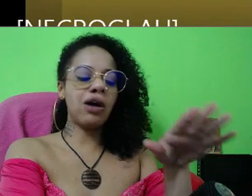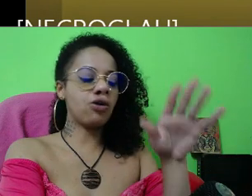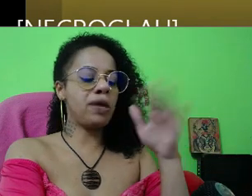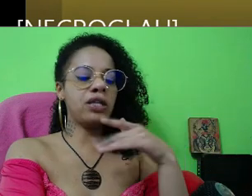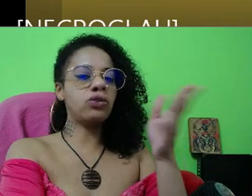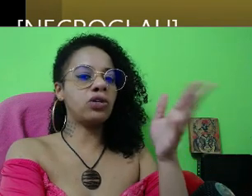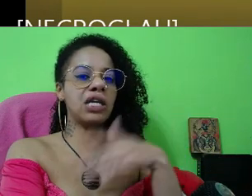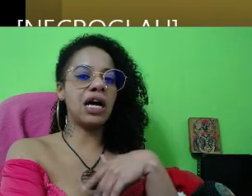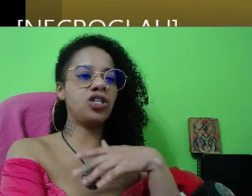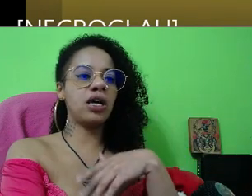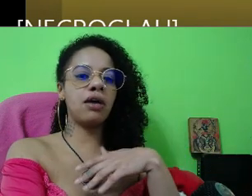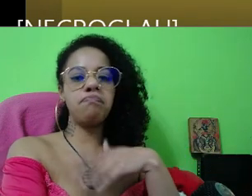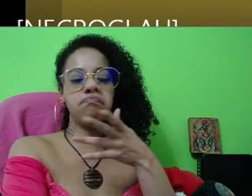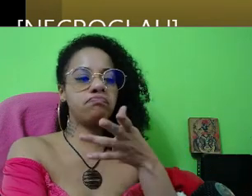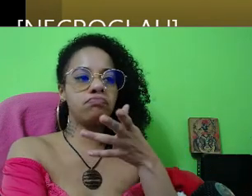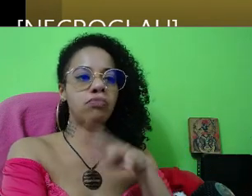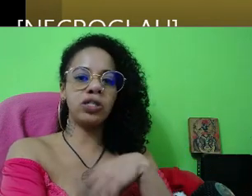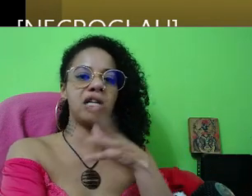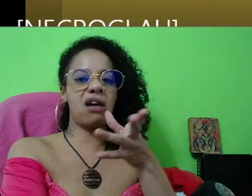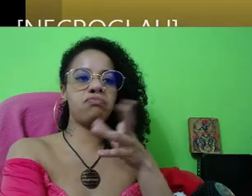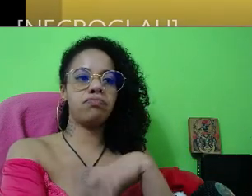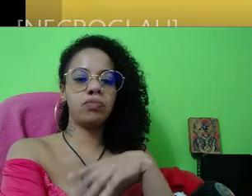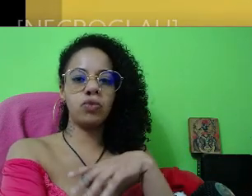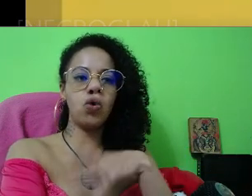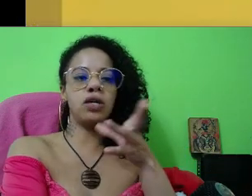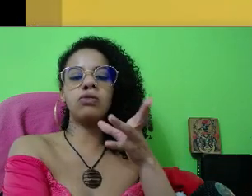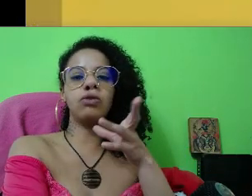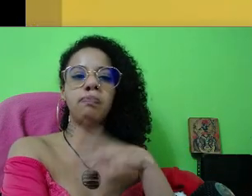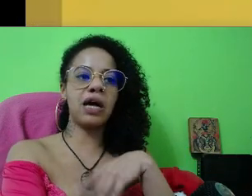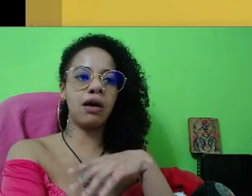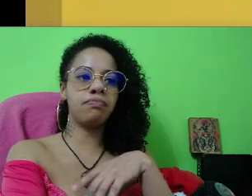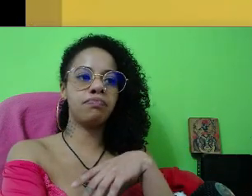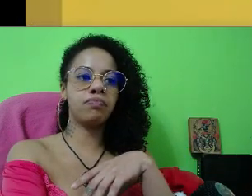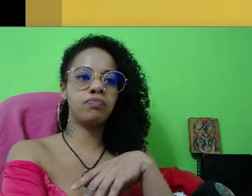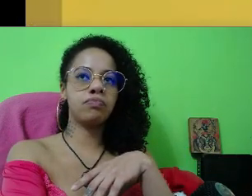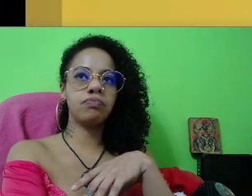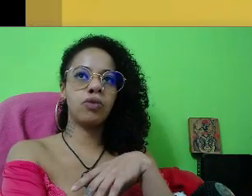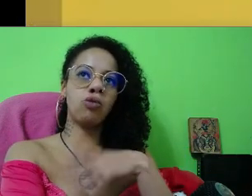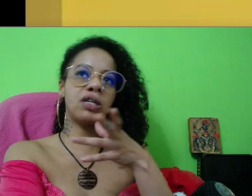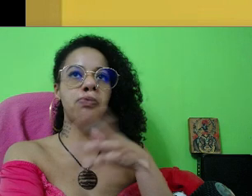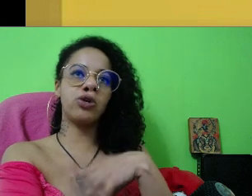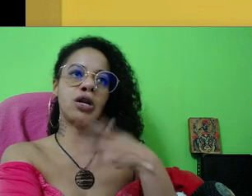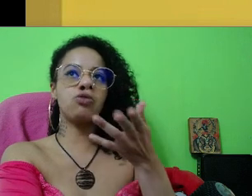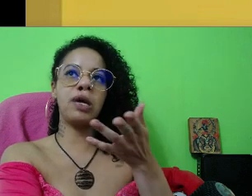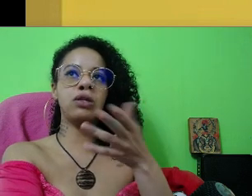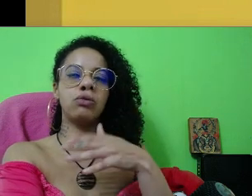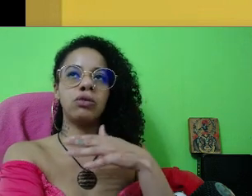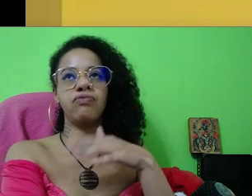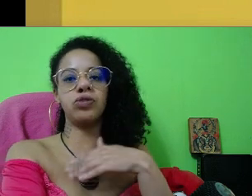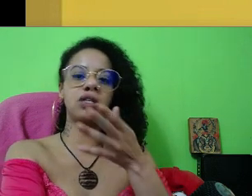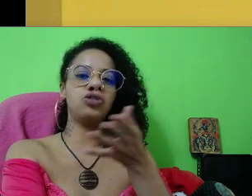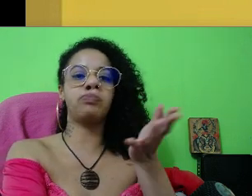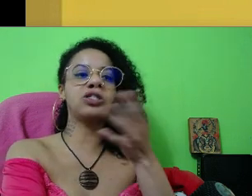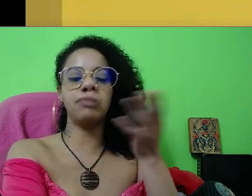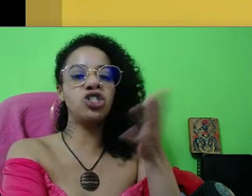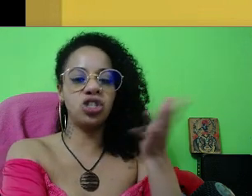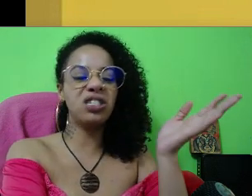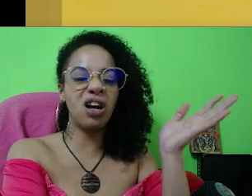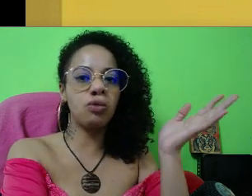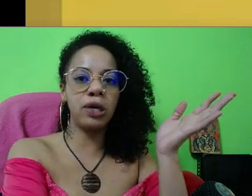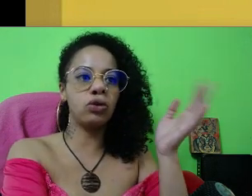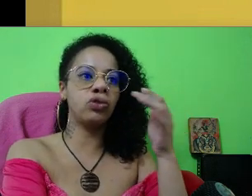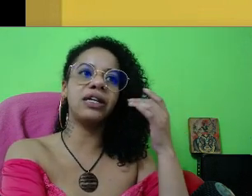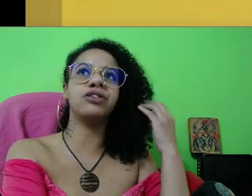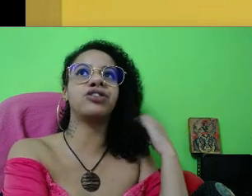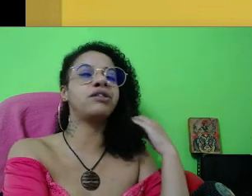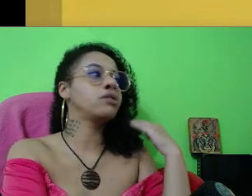não argumento autoridade é mostrar currículo para contrapor argumento que você supostamente